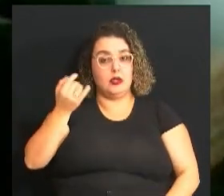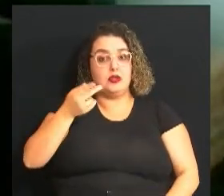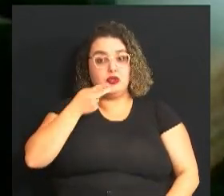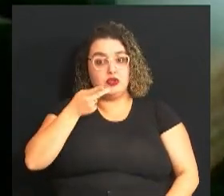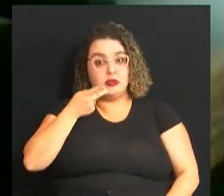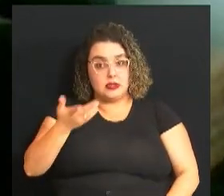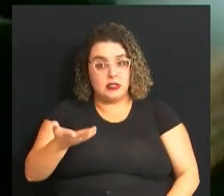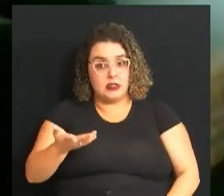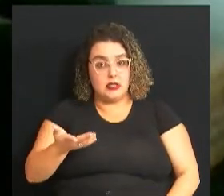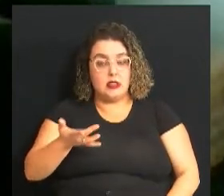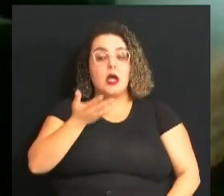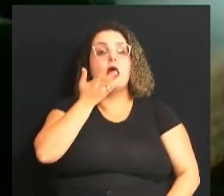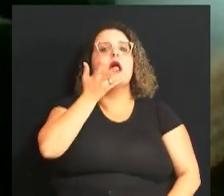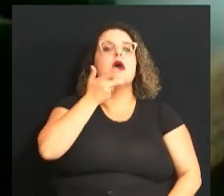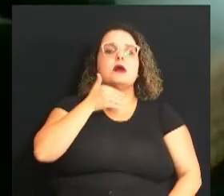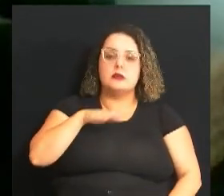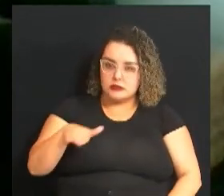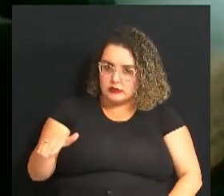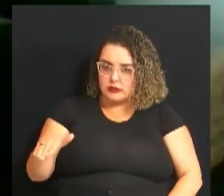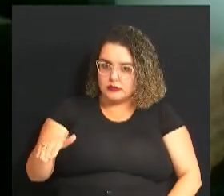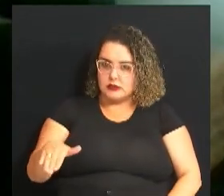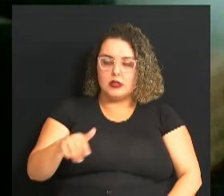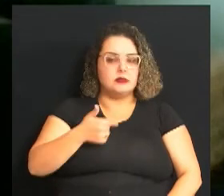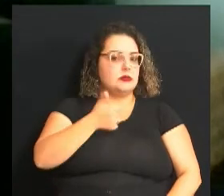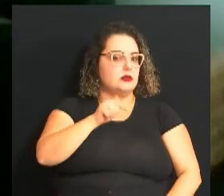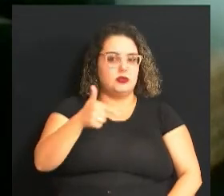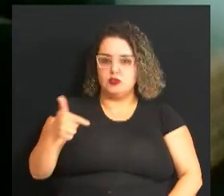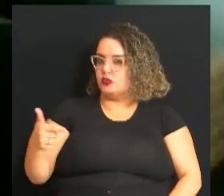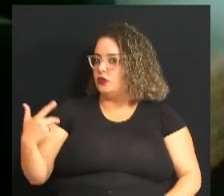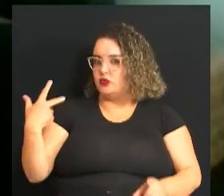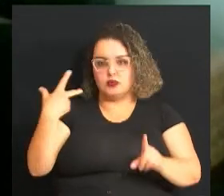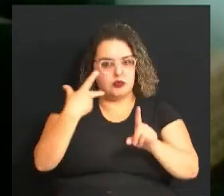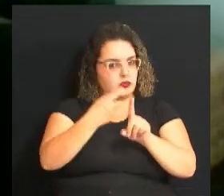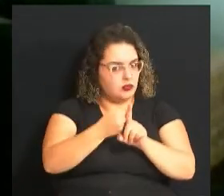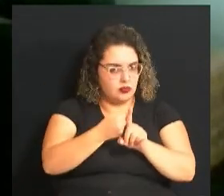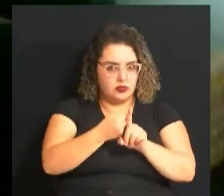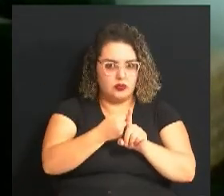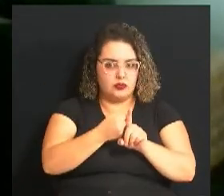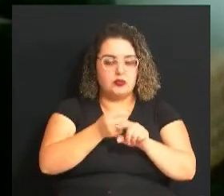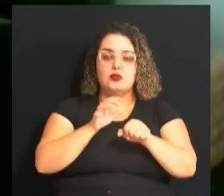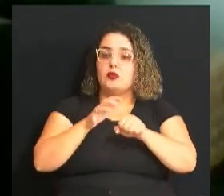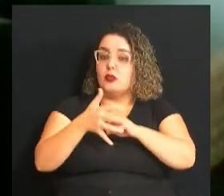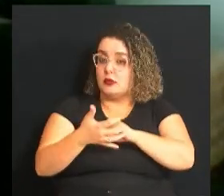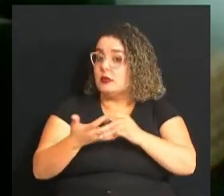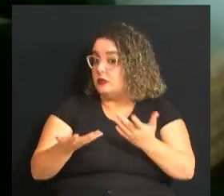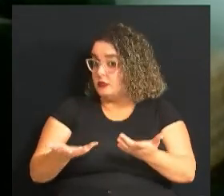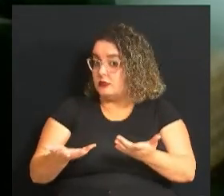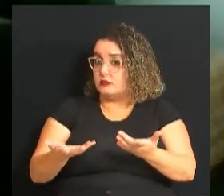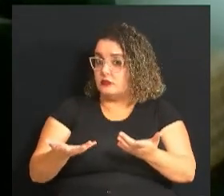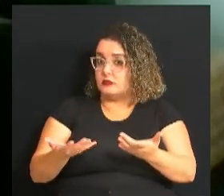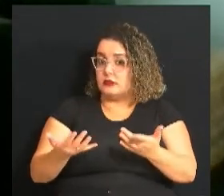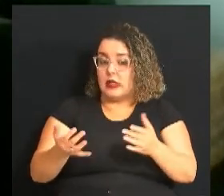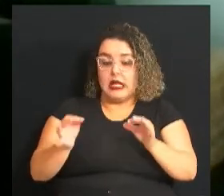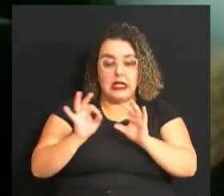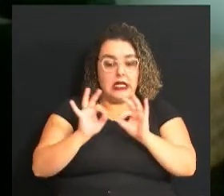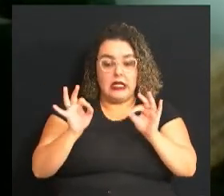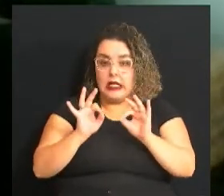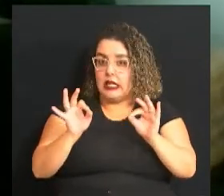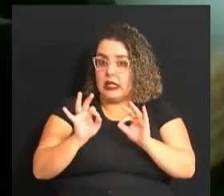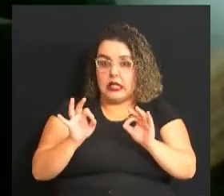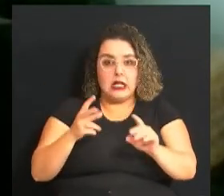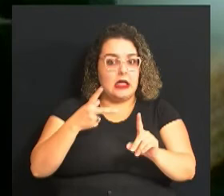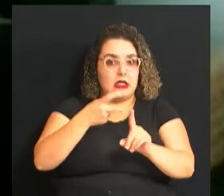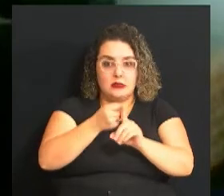essas crianças não tiveram a vacina para o coronavírus, ou seja, não tem absolutamente nada a ver com a vacinação